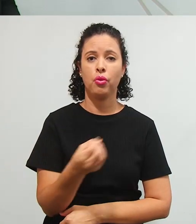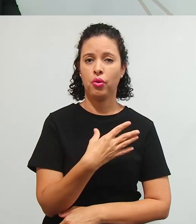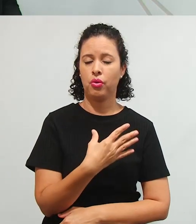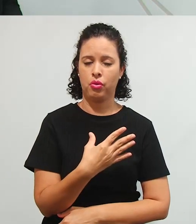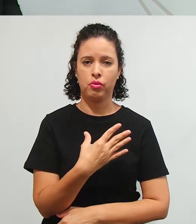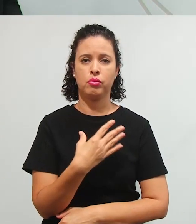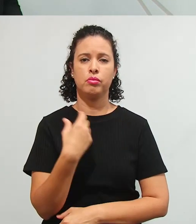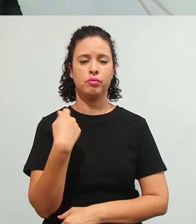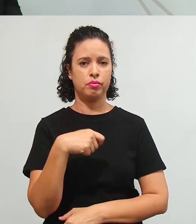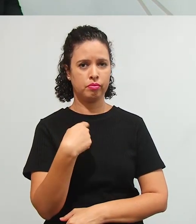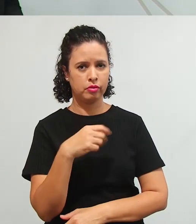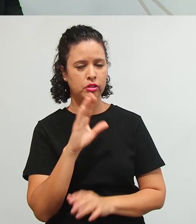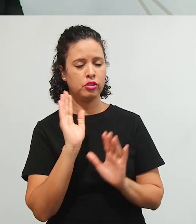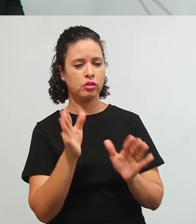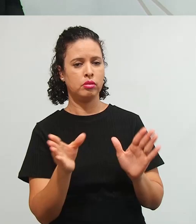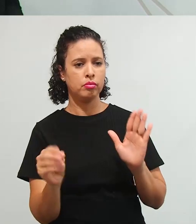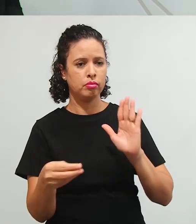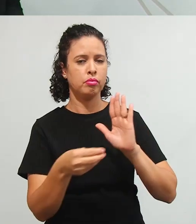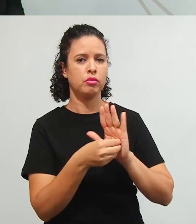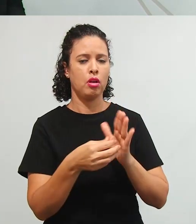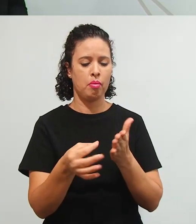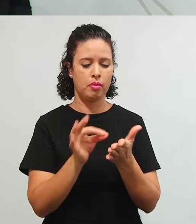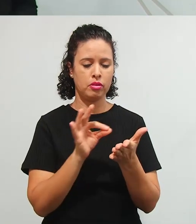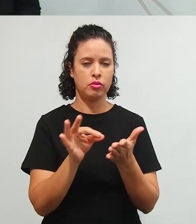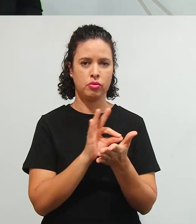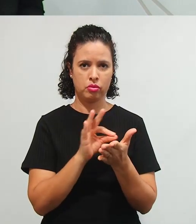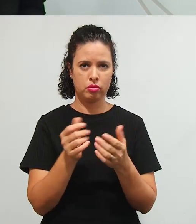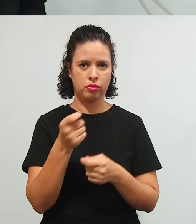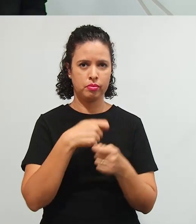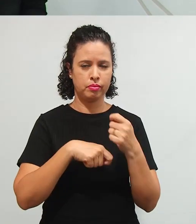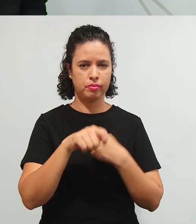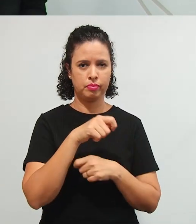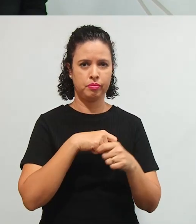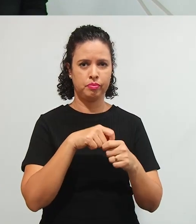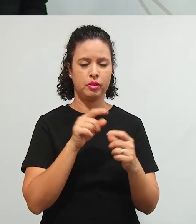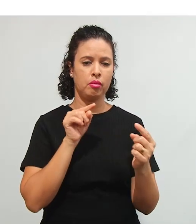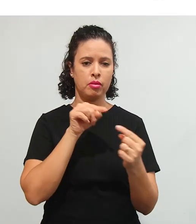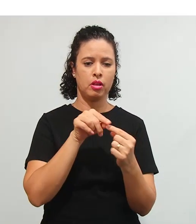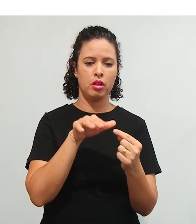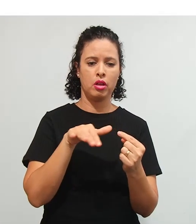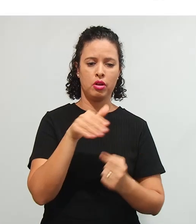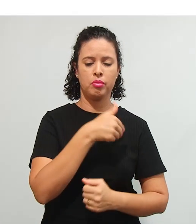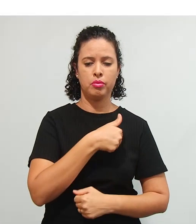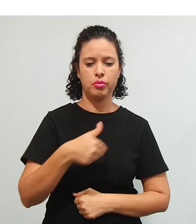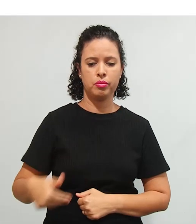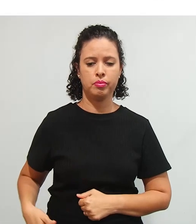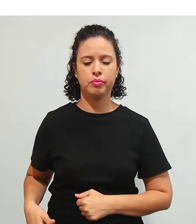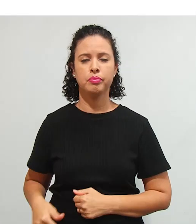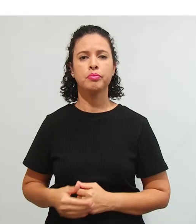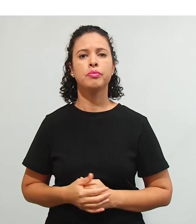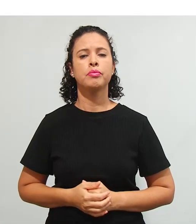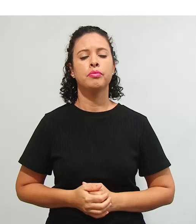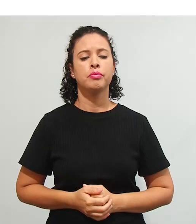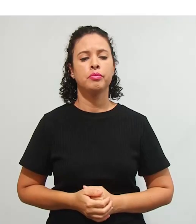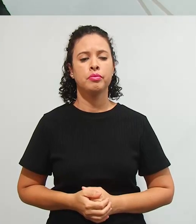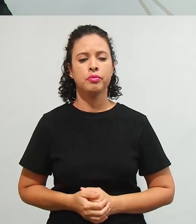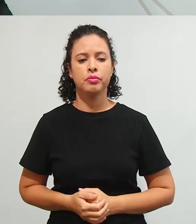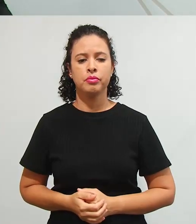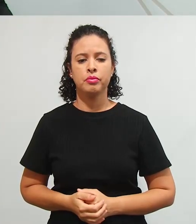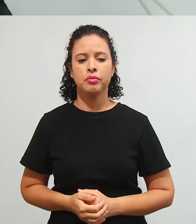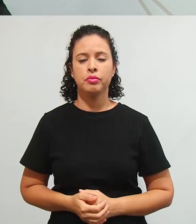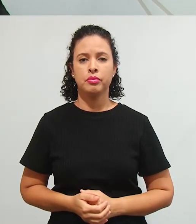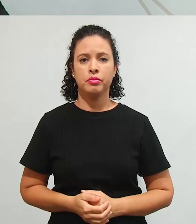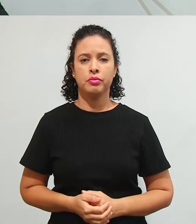códigos determinados lá pelo Manual de Contabilidade aplicado ao setor público. Bom, encerramos